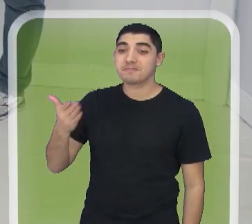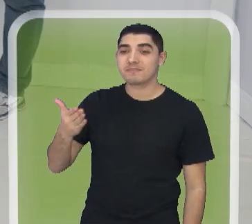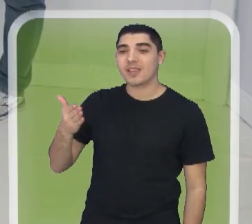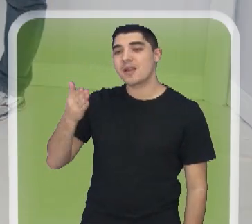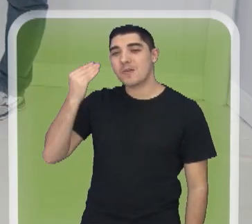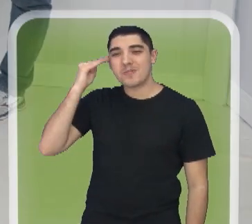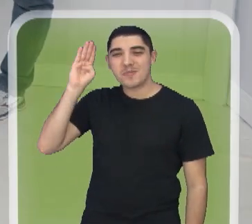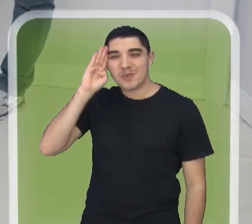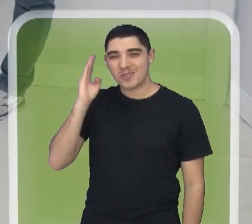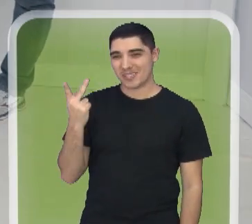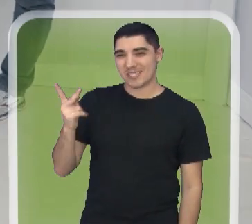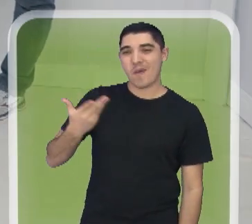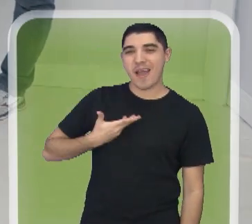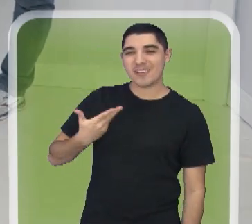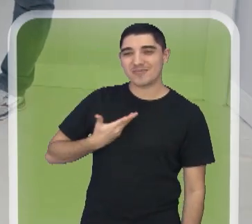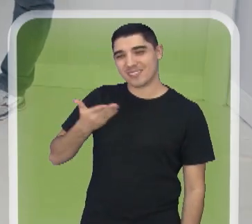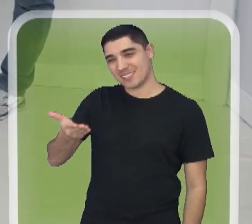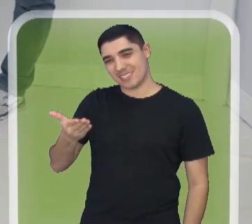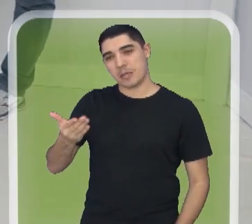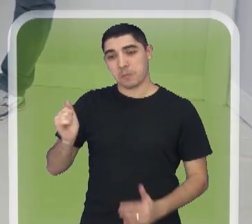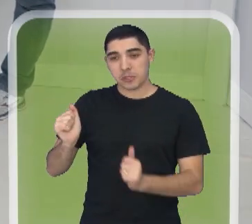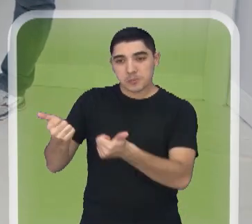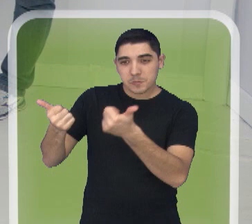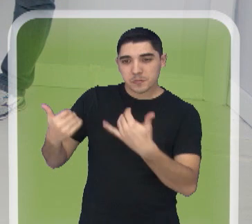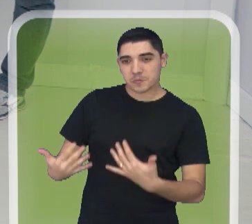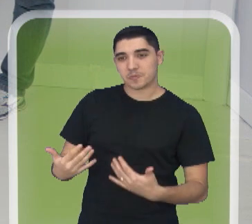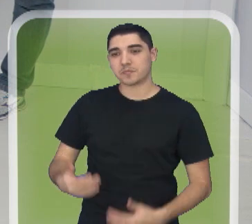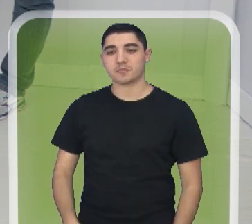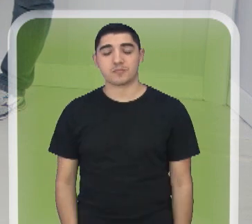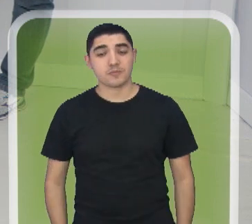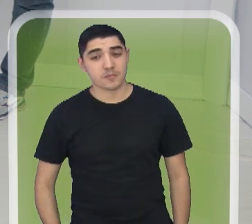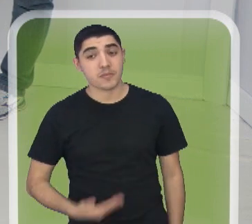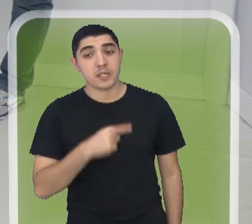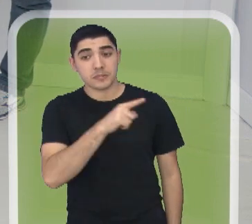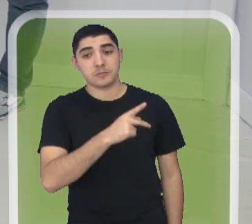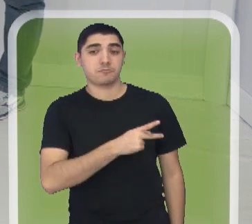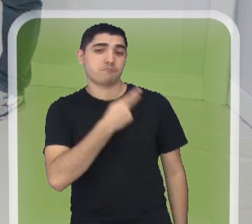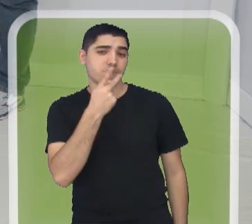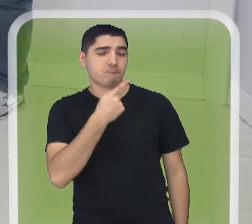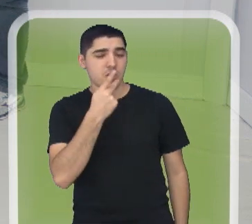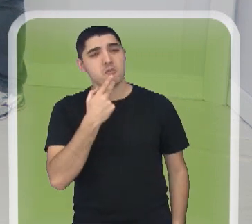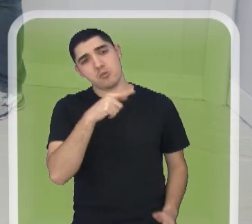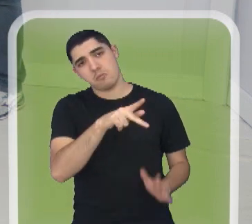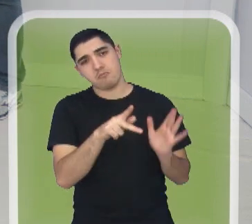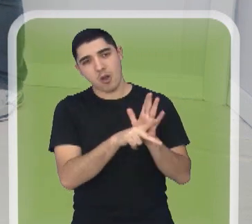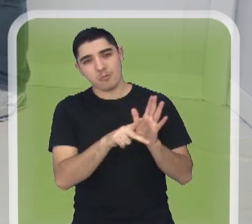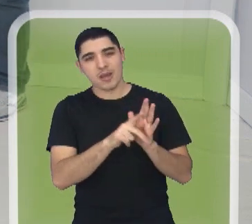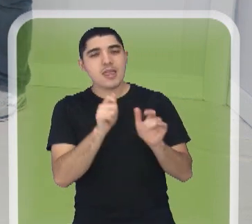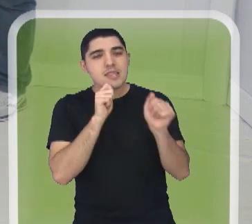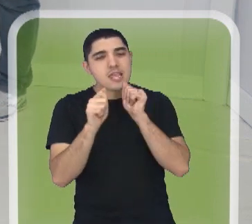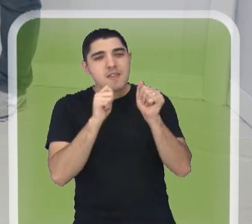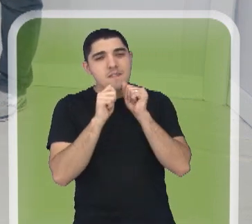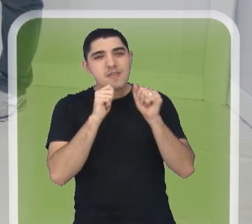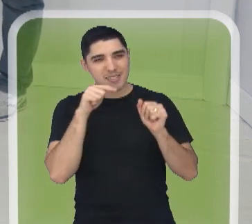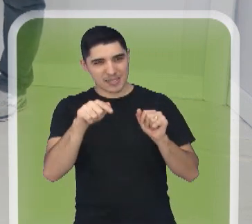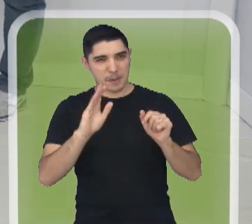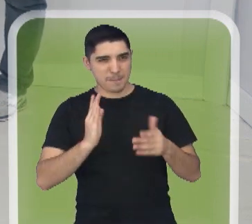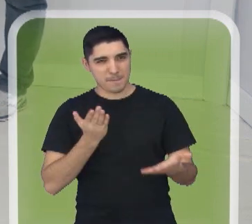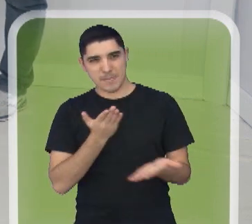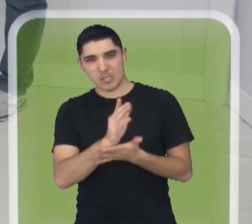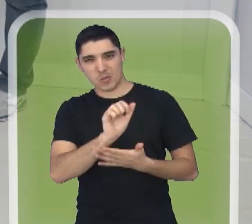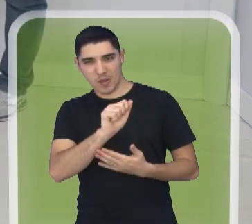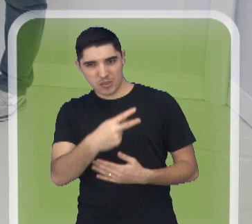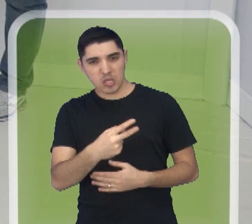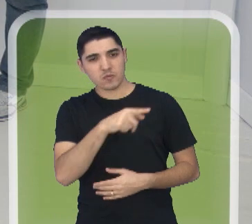seu xará, Bruno está aqui com a gente. Bruno, até na coletiva do acesso, do jogo do acesso, você comentou brevemente